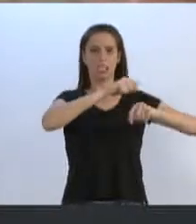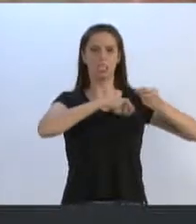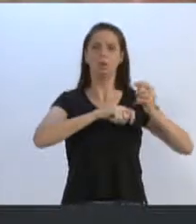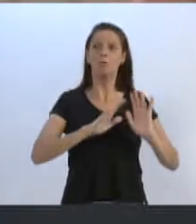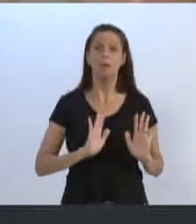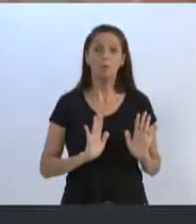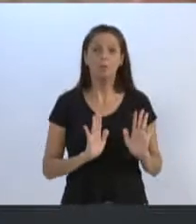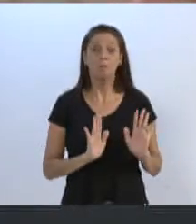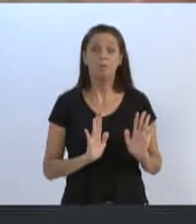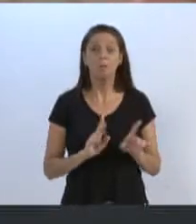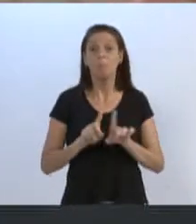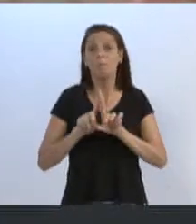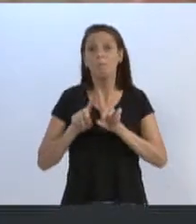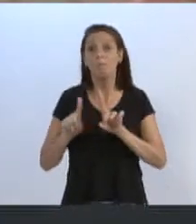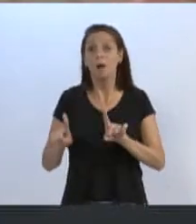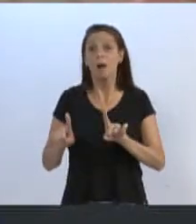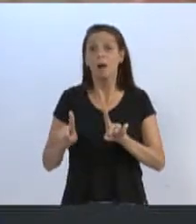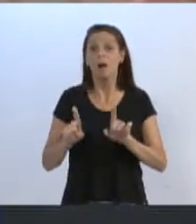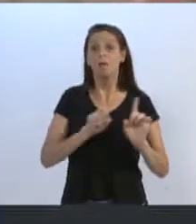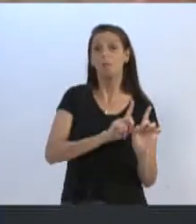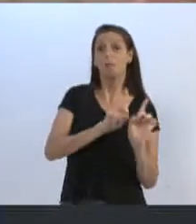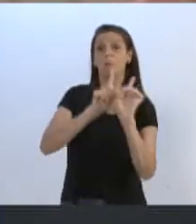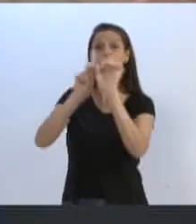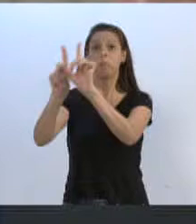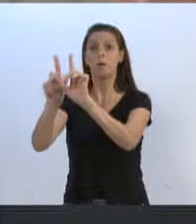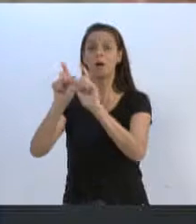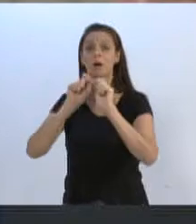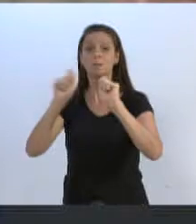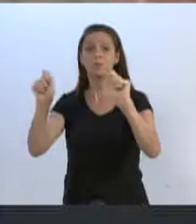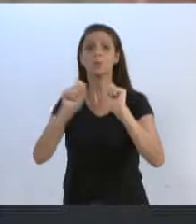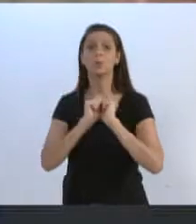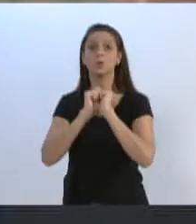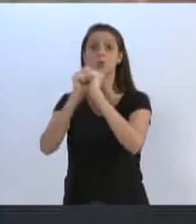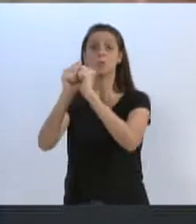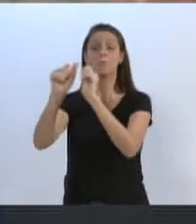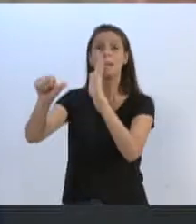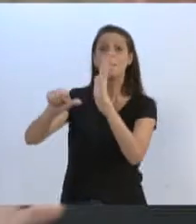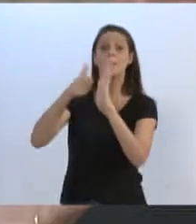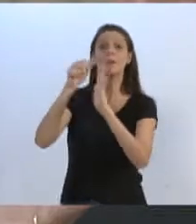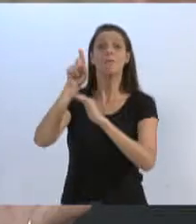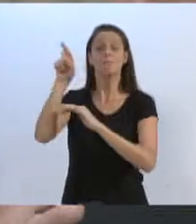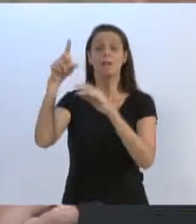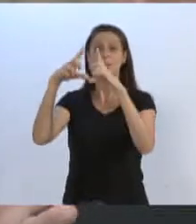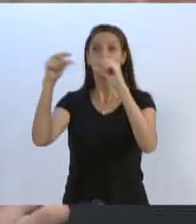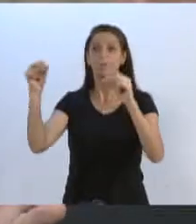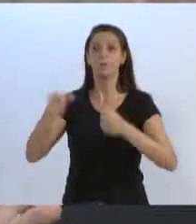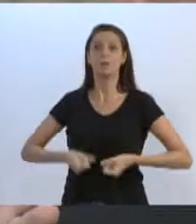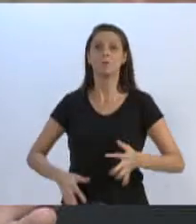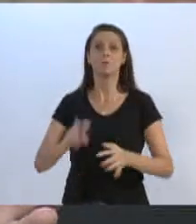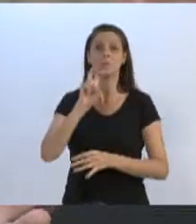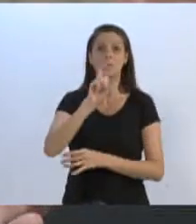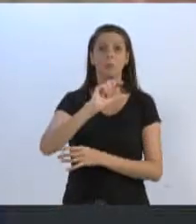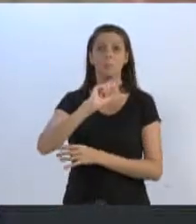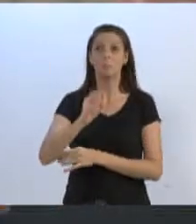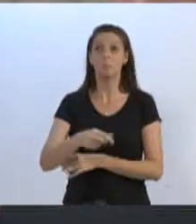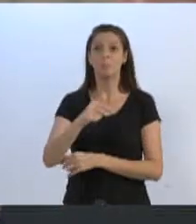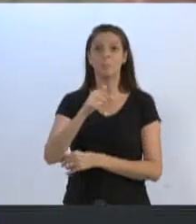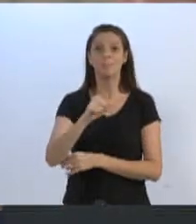aí leva o assessor na primeira ida a Brasília. Gastou R$ 5.700, gente. R$